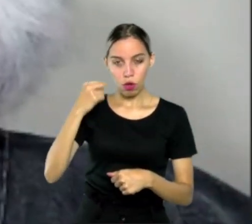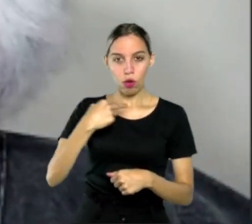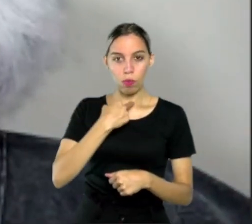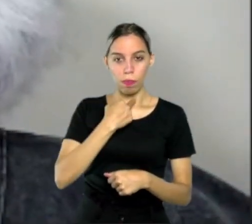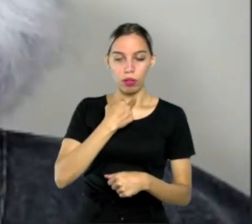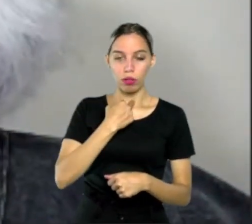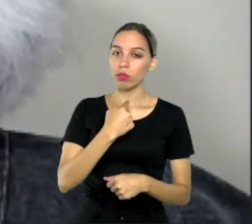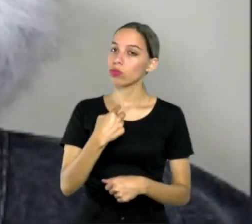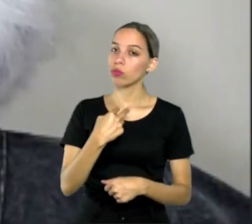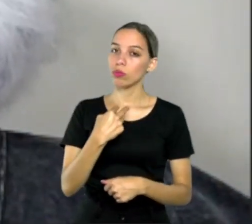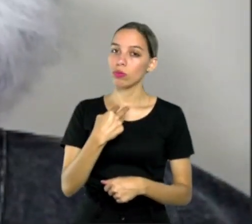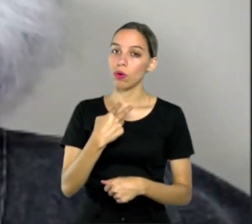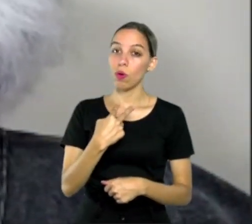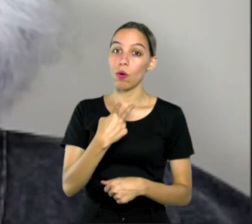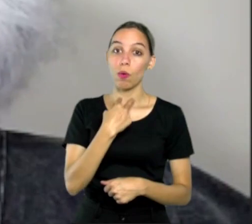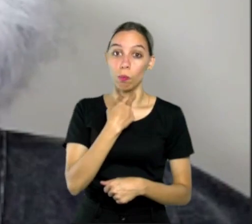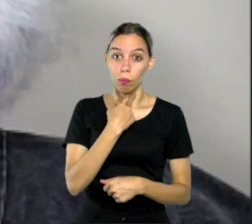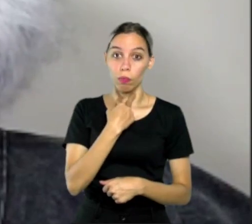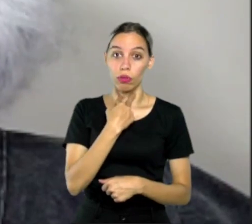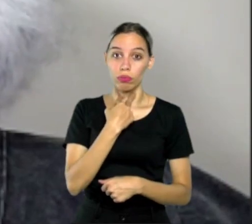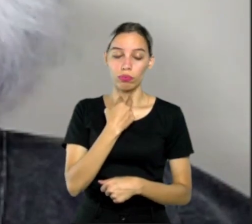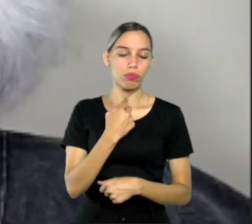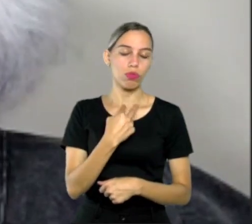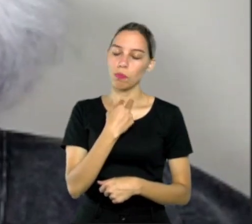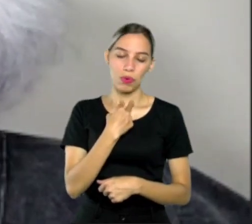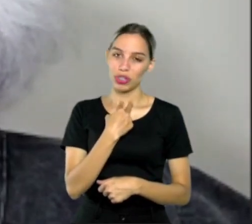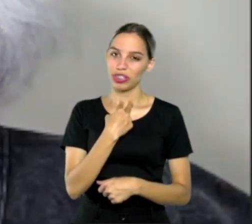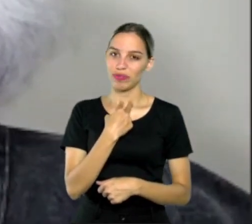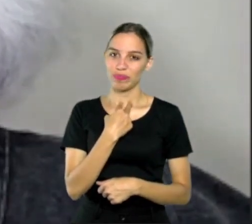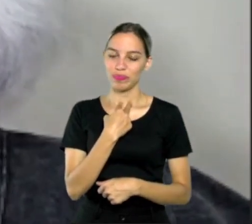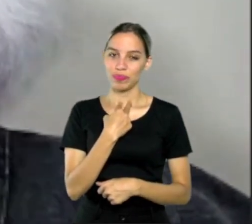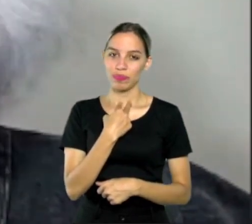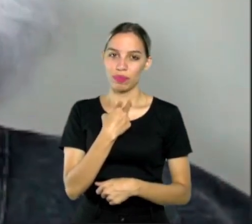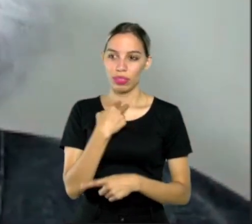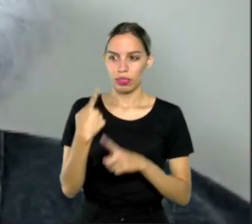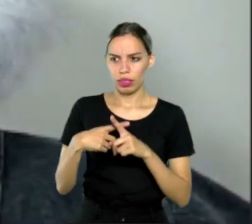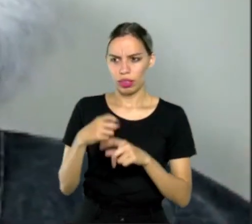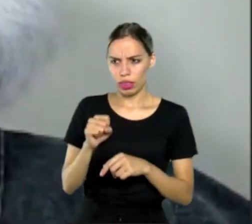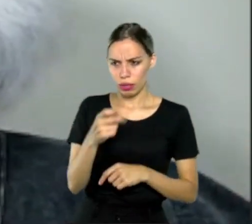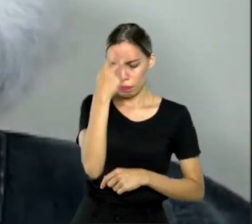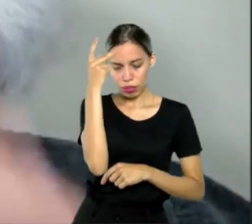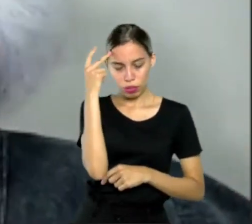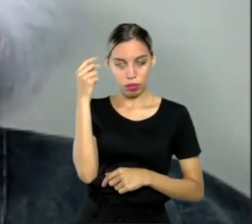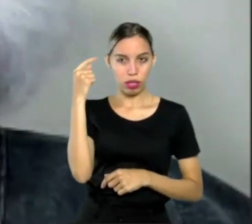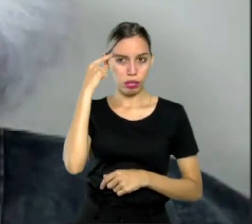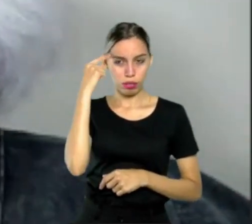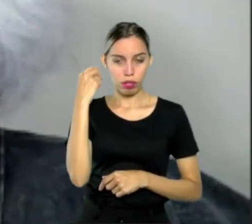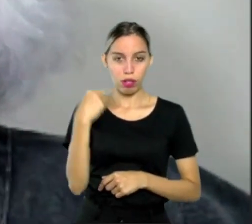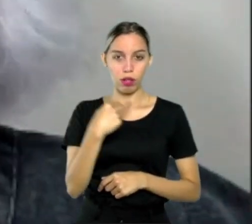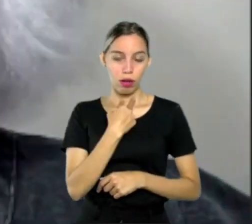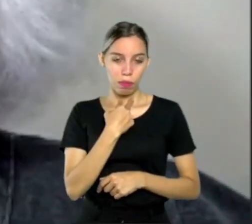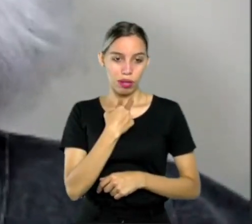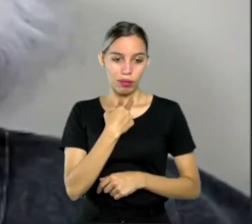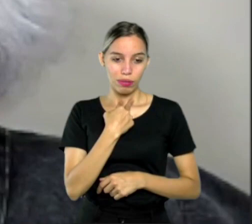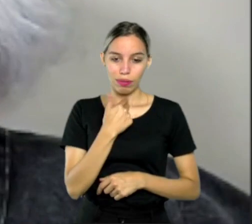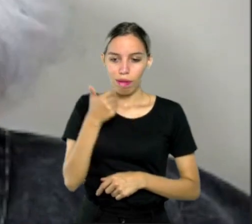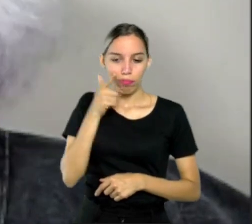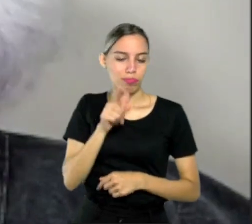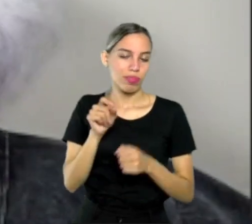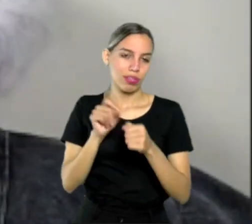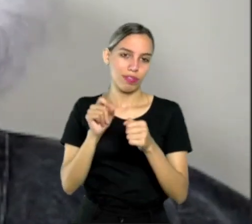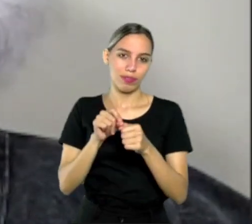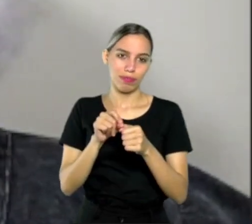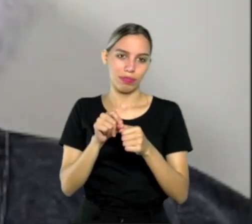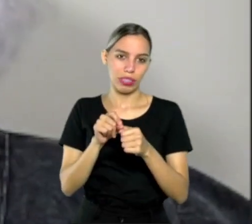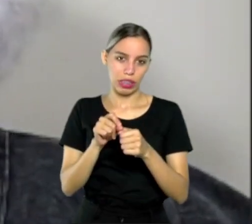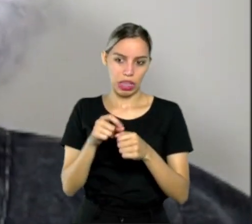isso. Processo criativo não parte de pessoas com a cabeça muito ocupada com outras coisas. Como eu andei